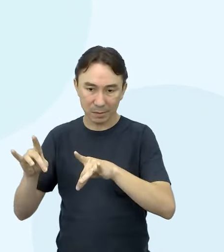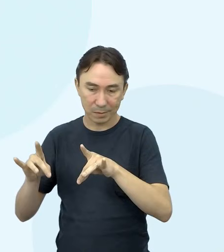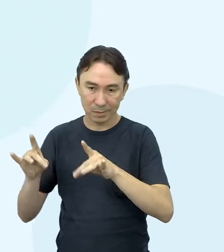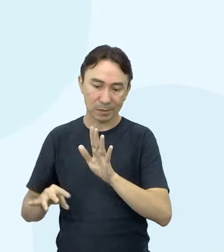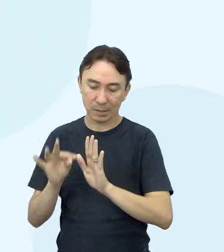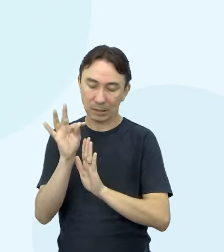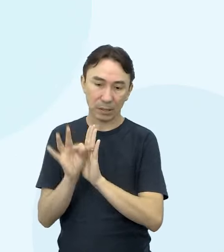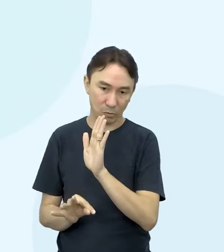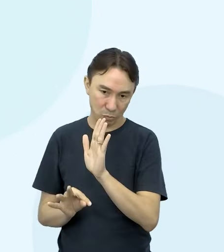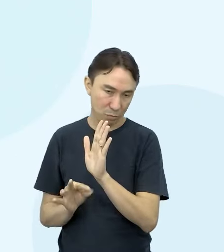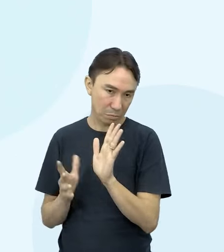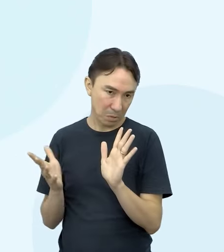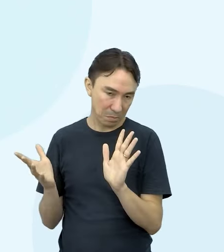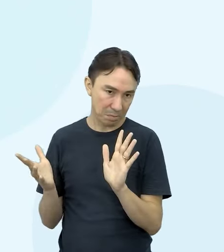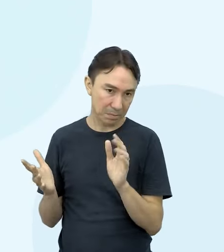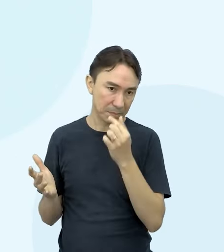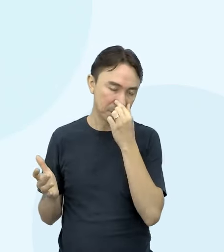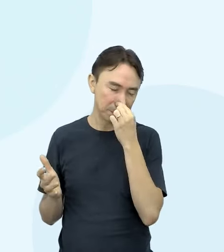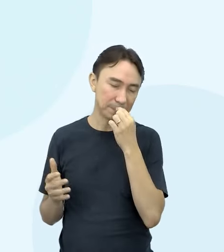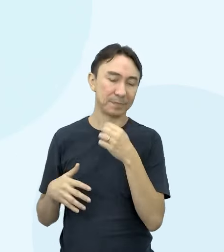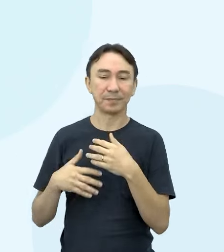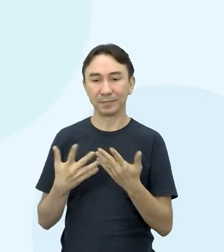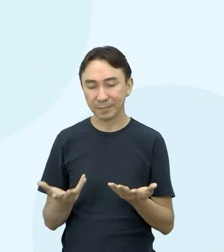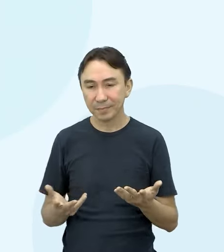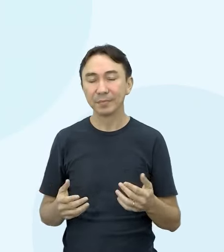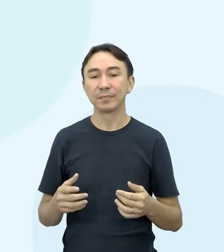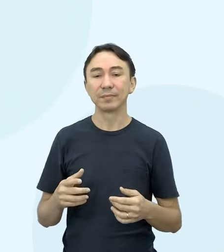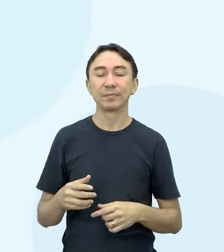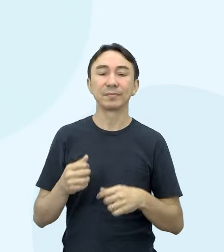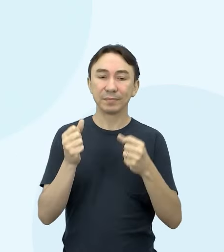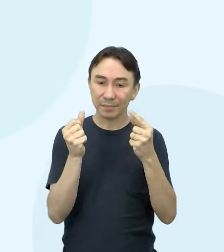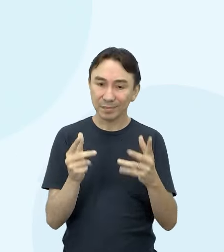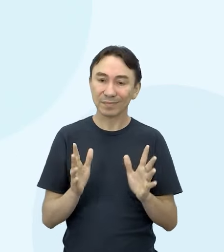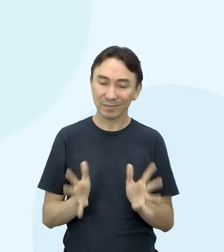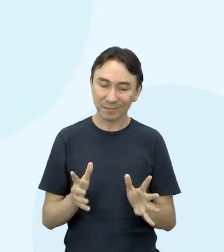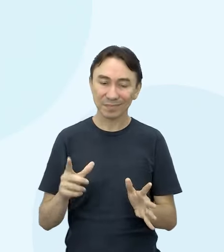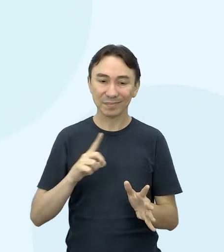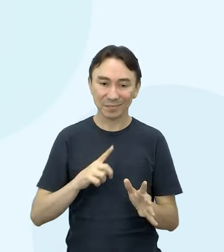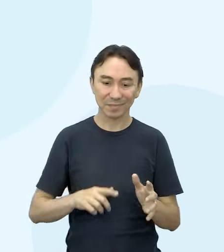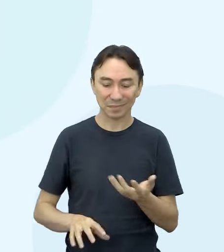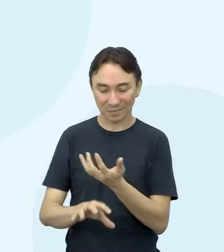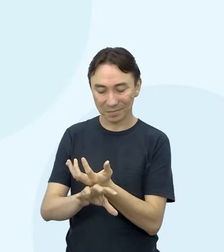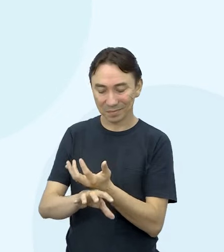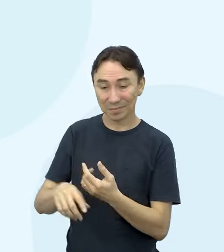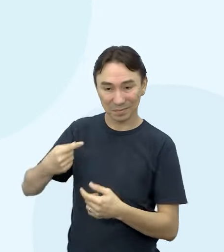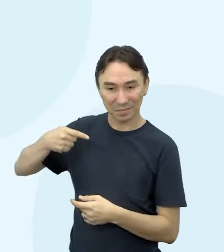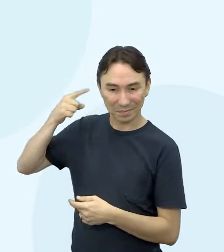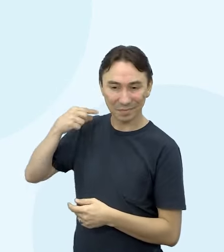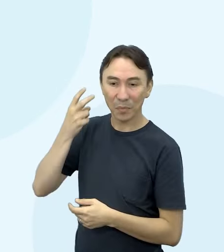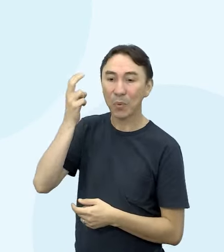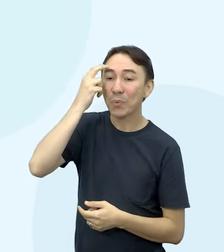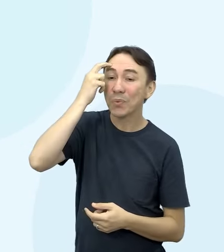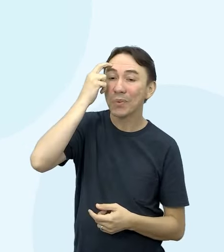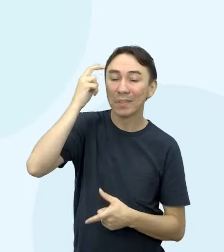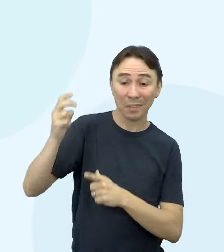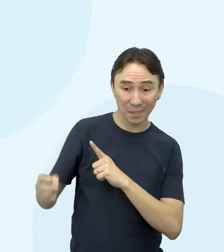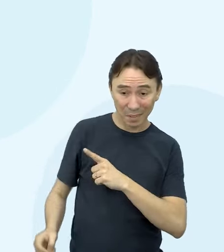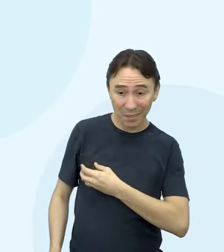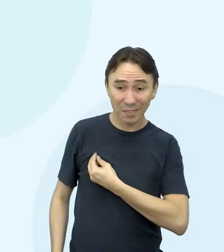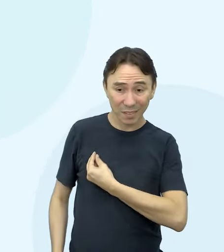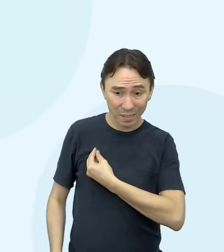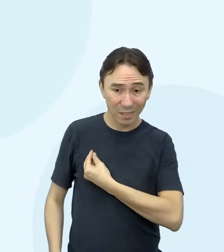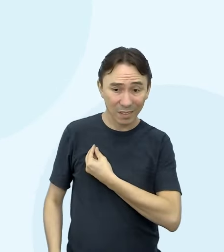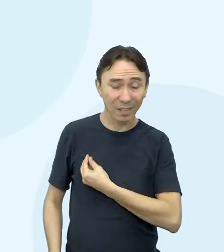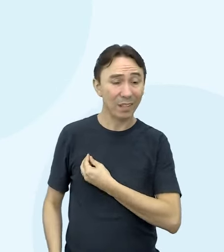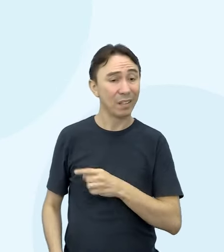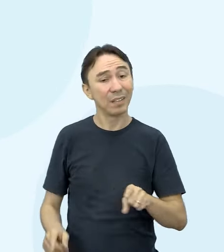texto, né? Então, como eu já falei do componente anterior, da questão da cultura presente ali, né, mas aqui a gente traz outros